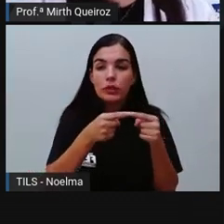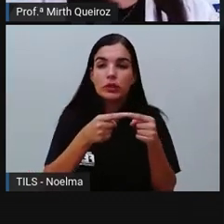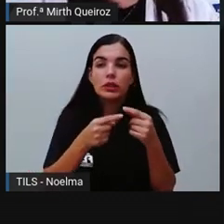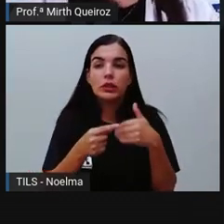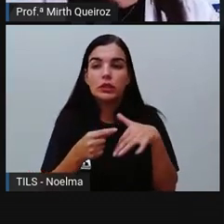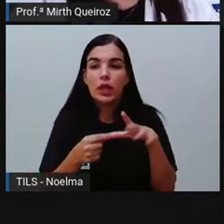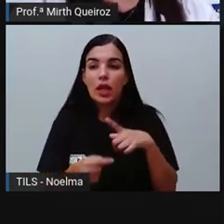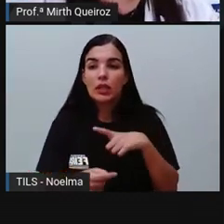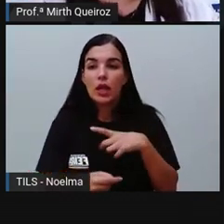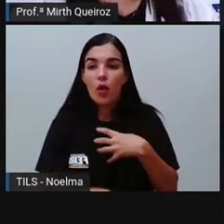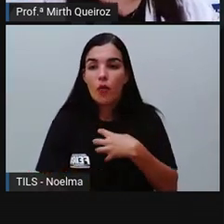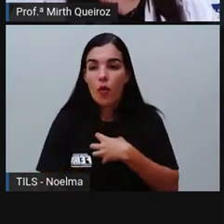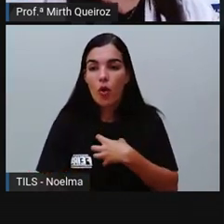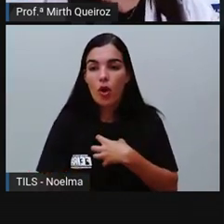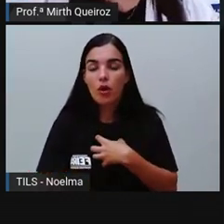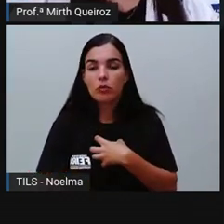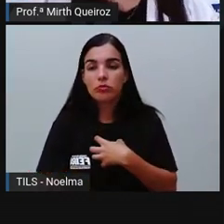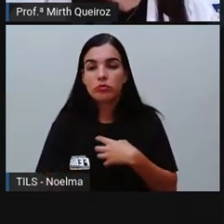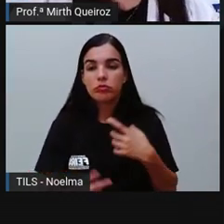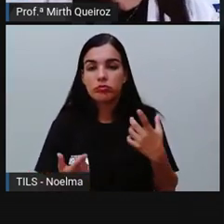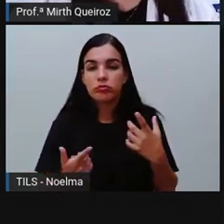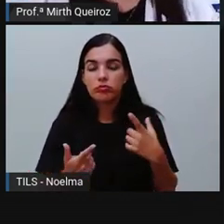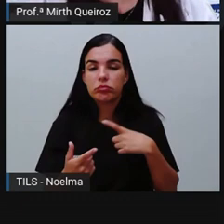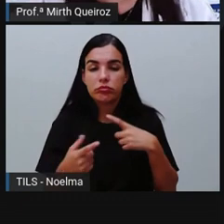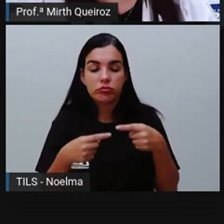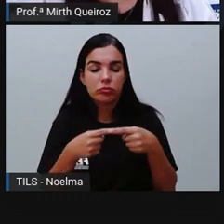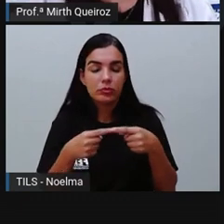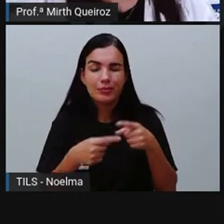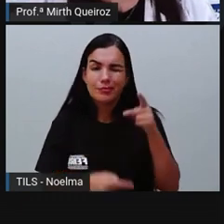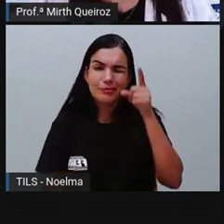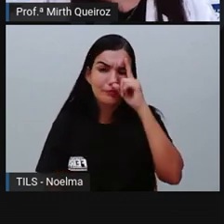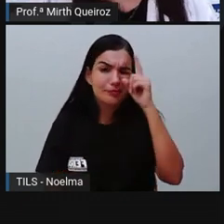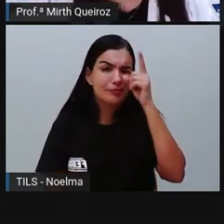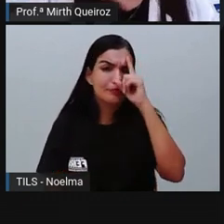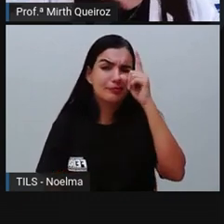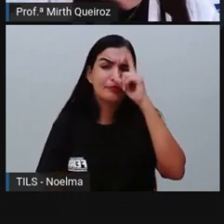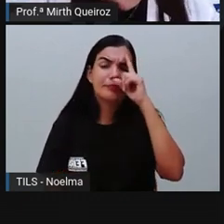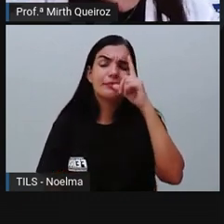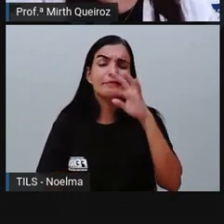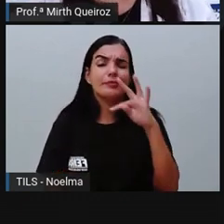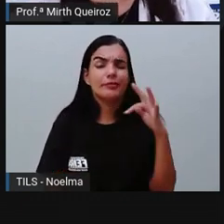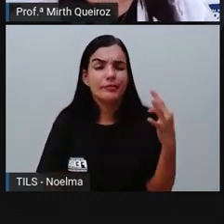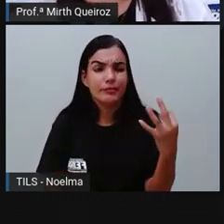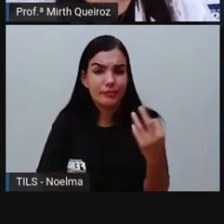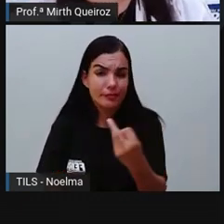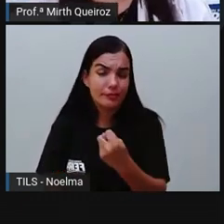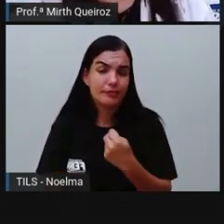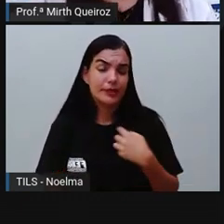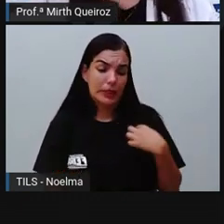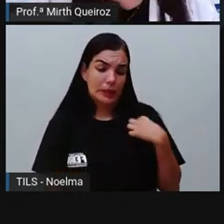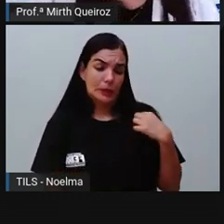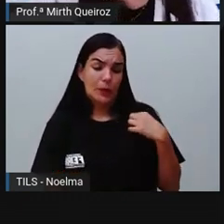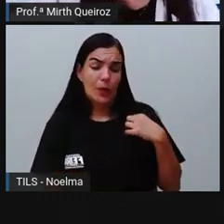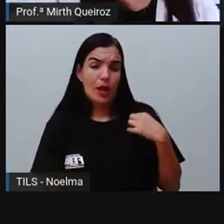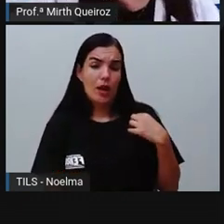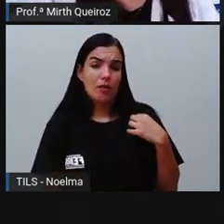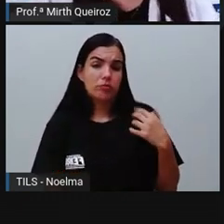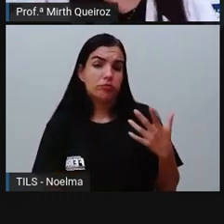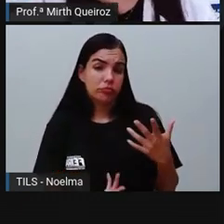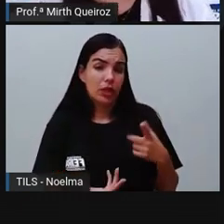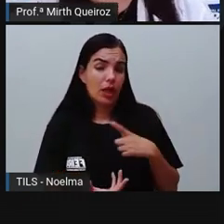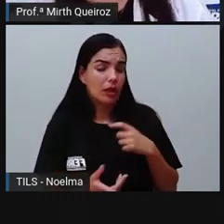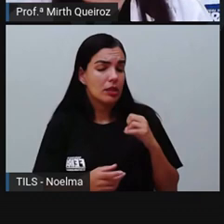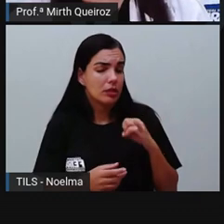utilizando. E essas combinações, a gente utiliza ela o tempo todo, nós utilizamos ela ao escolher as nossas roupas, ou quando se tem